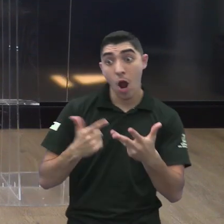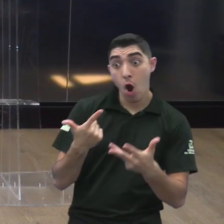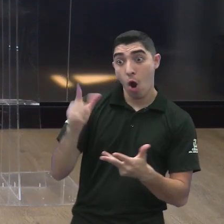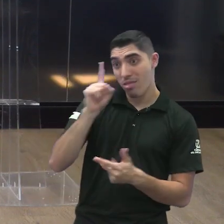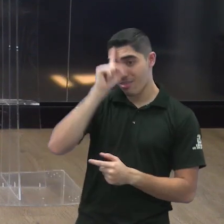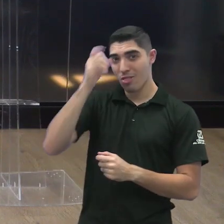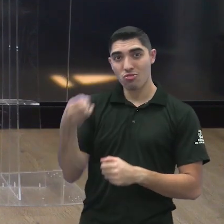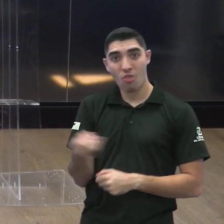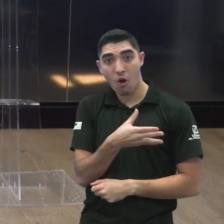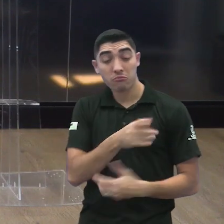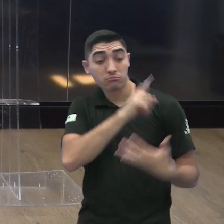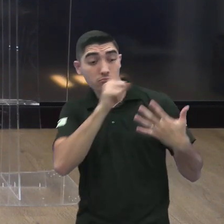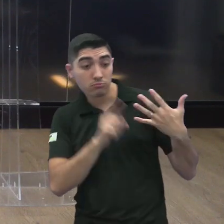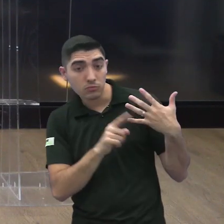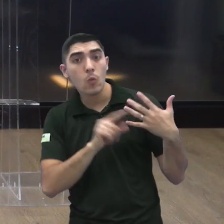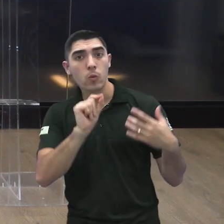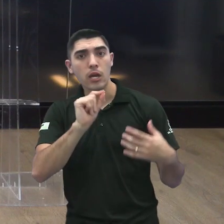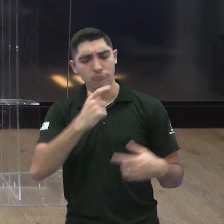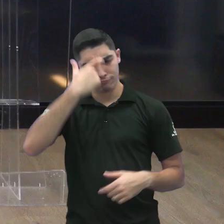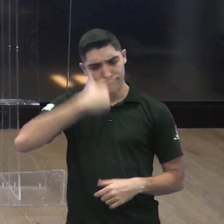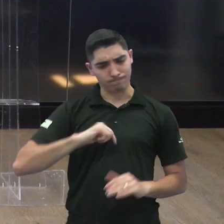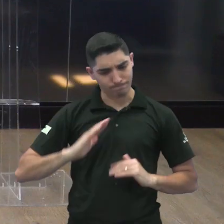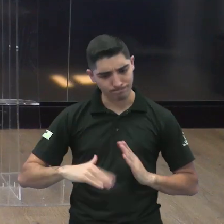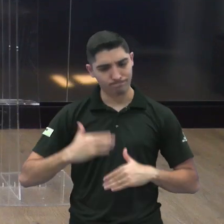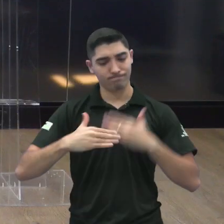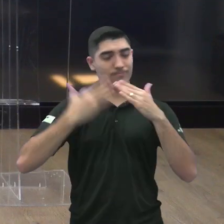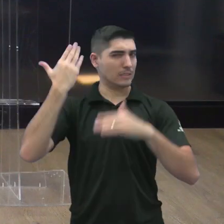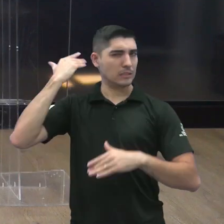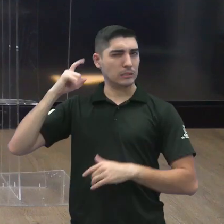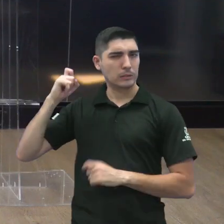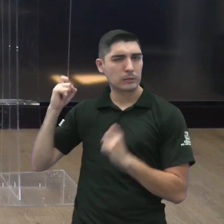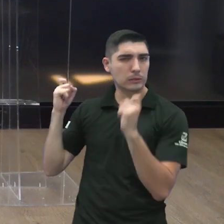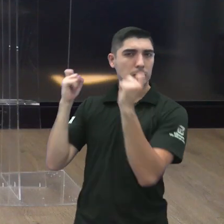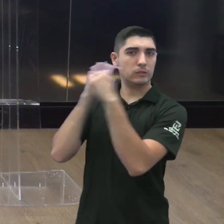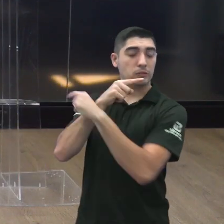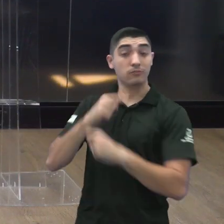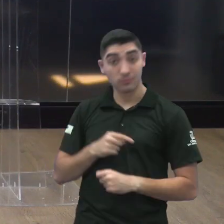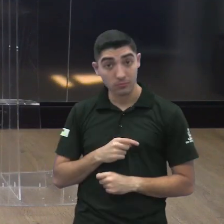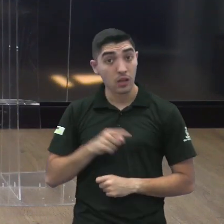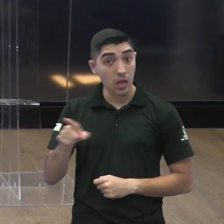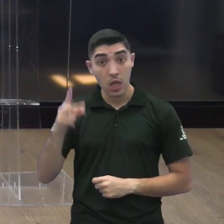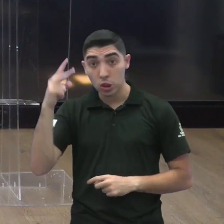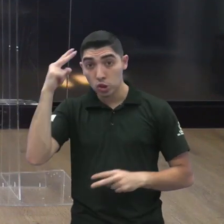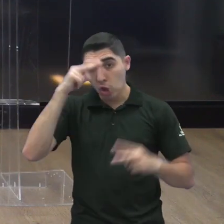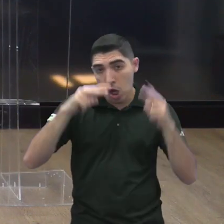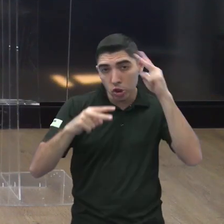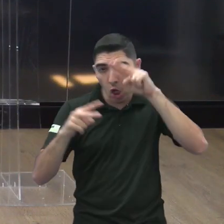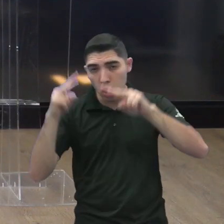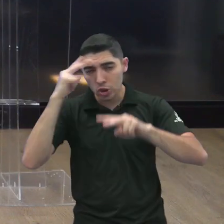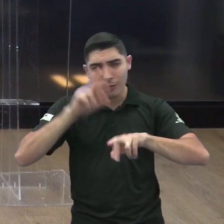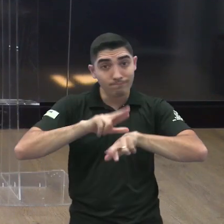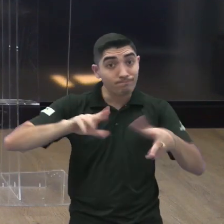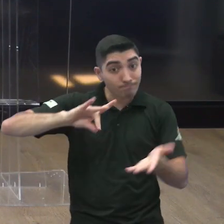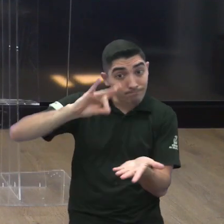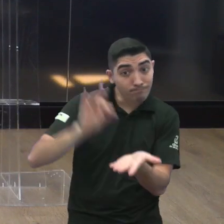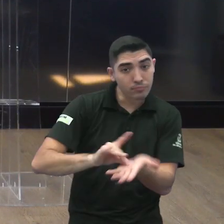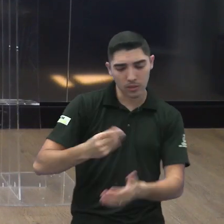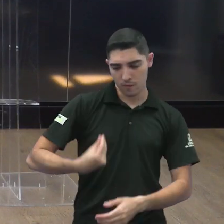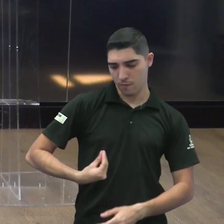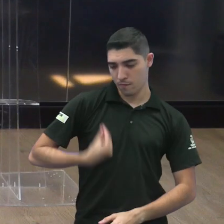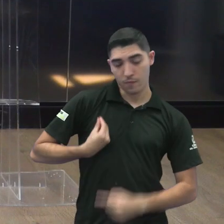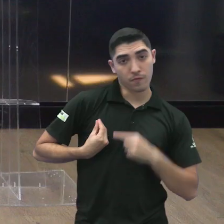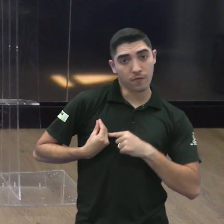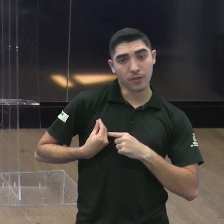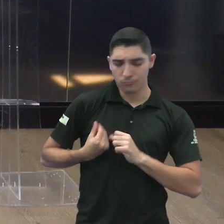encerrar ciclos, começar algo novo ou até mesmo se reerguer depois de um período difícil. E histórias reais de